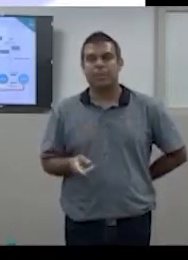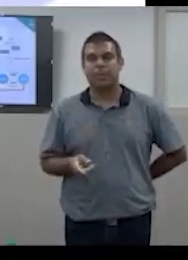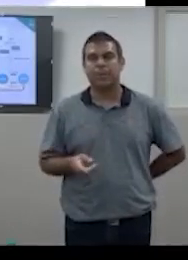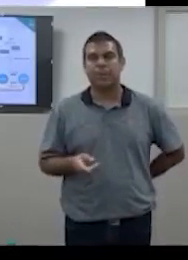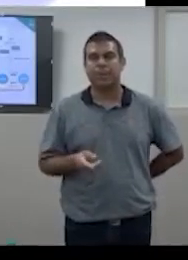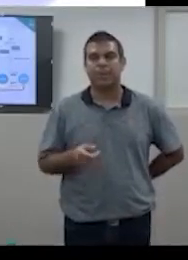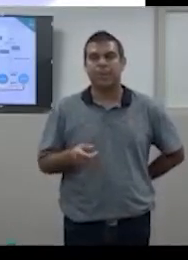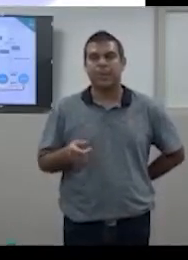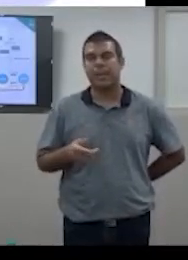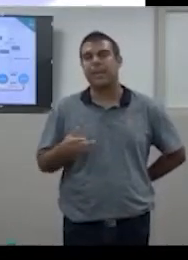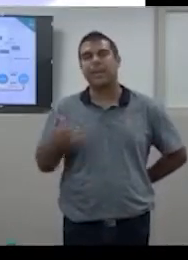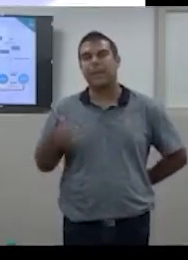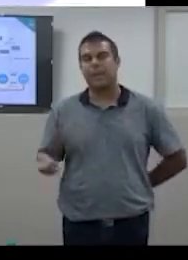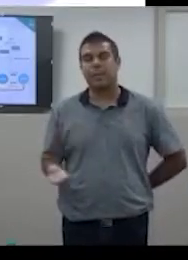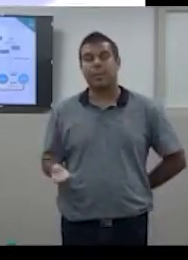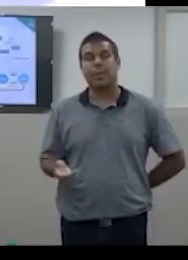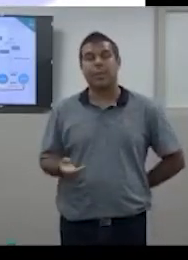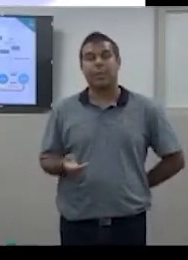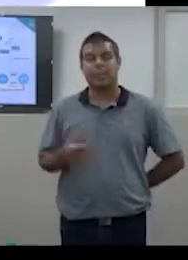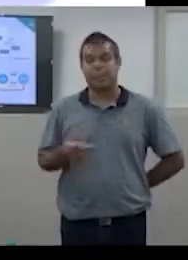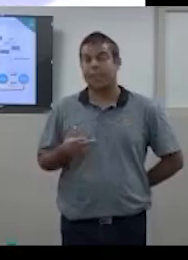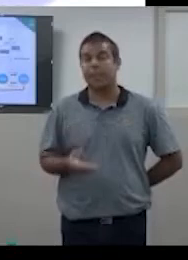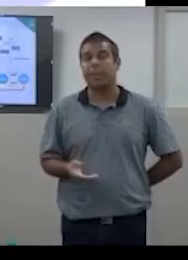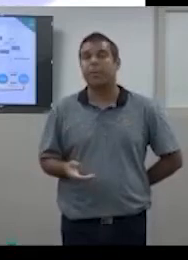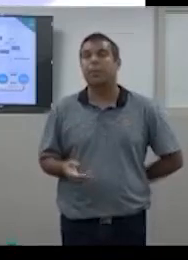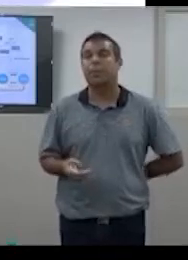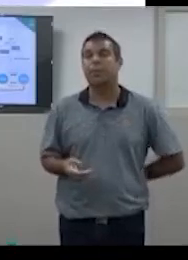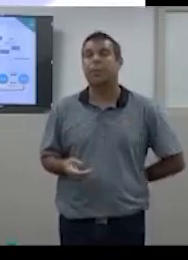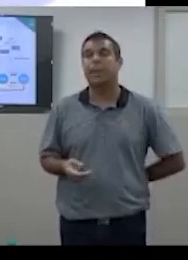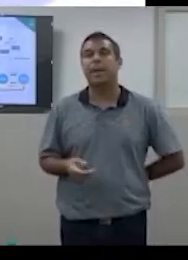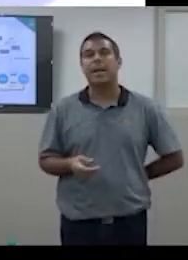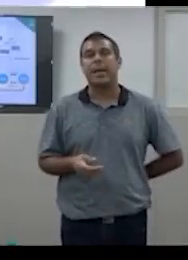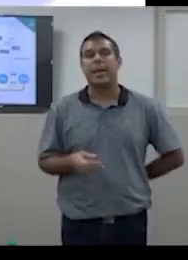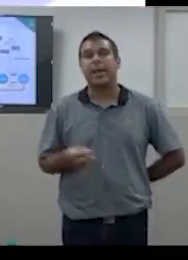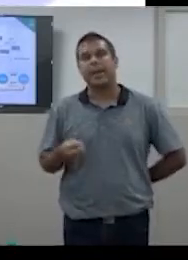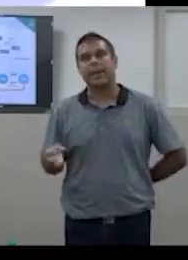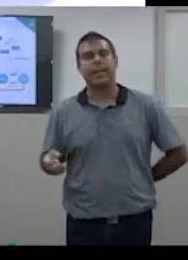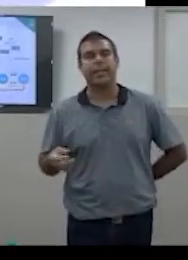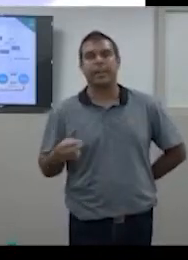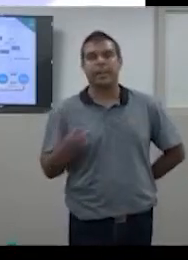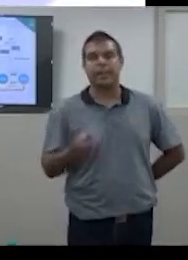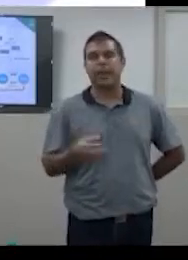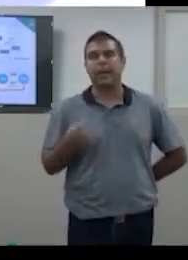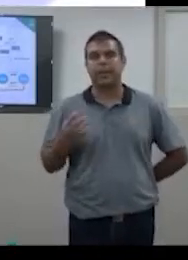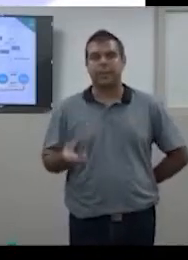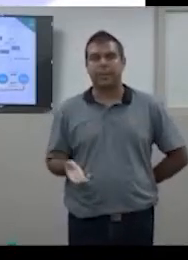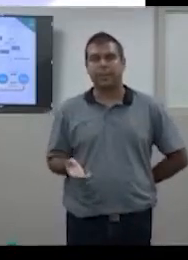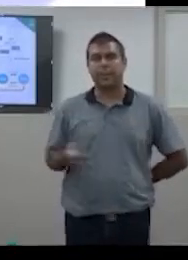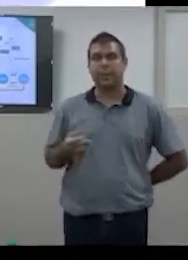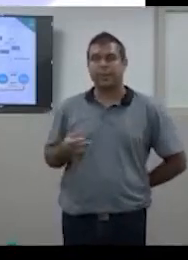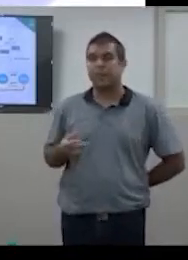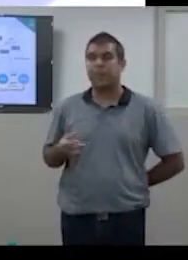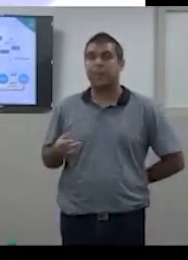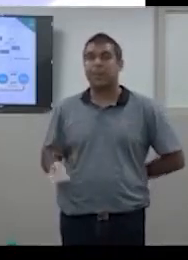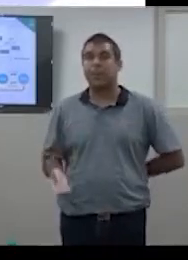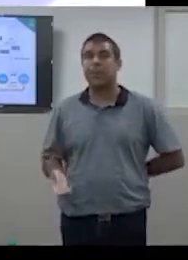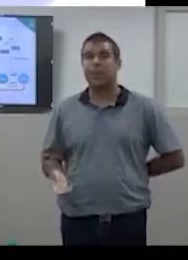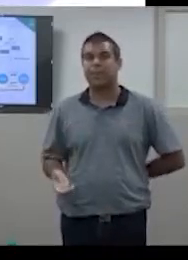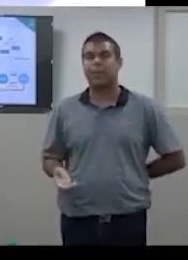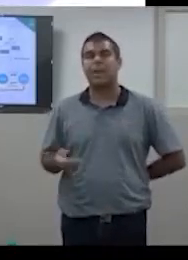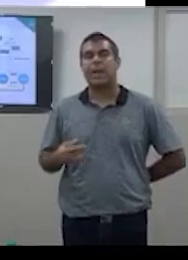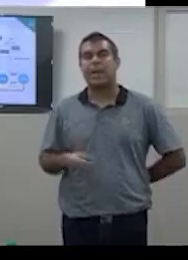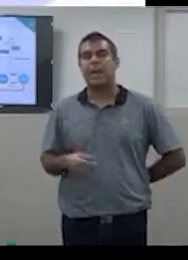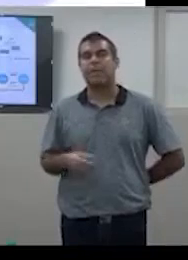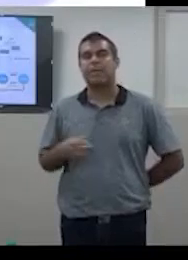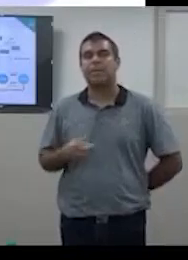na tua região pode ser que você tenha ali chuva de granizo, e é bem perigoso também. Eternite, casas, às vezes dá um problema